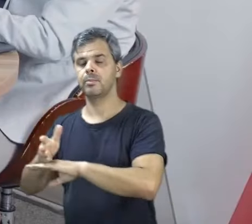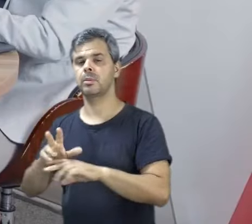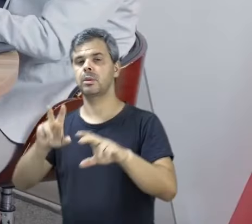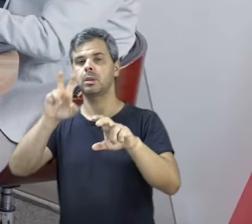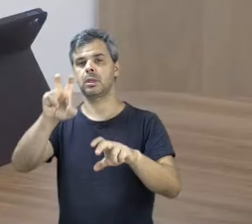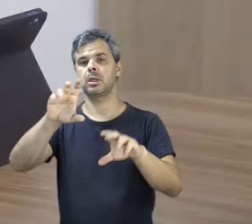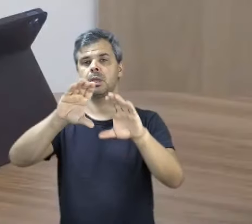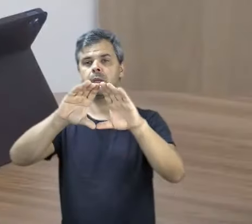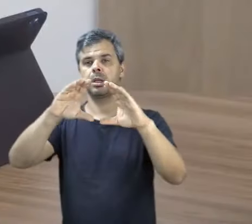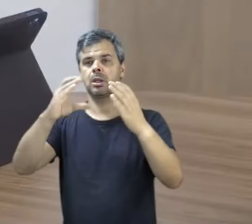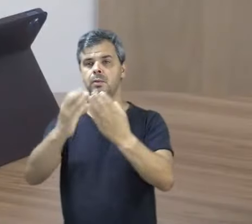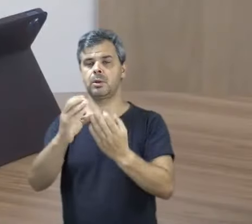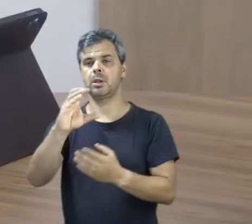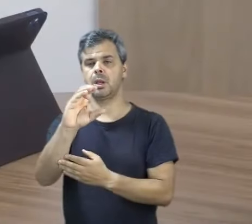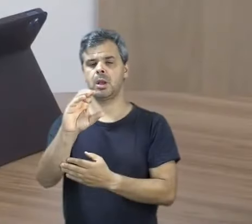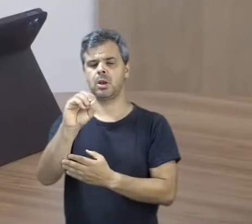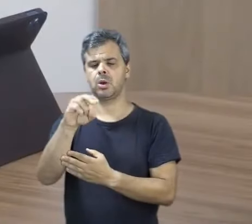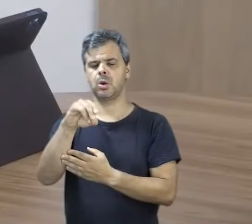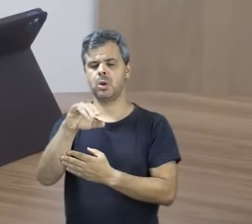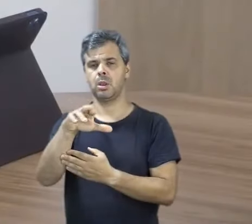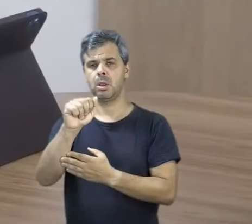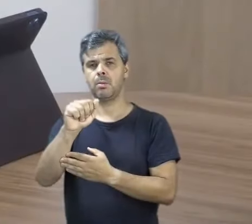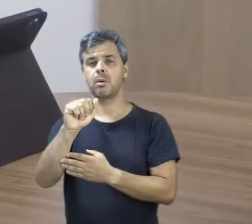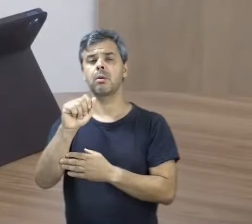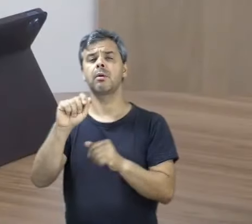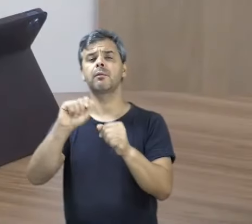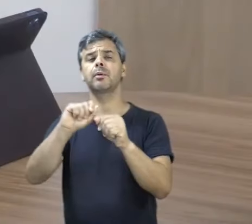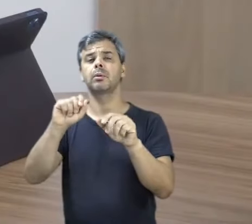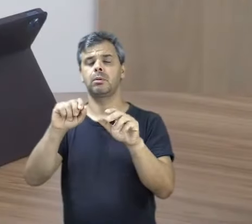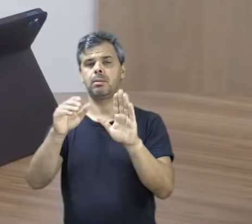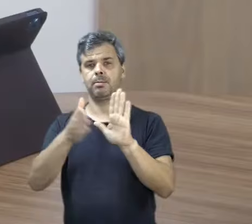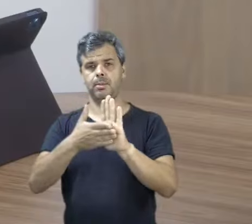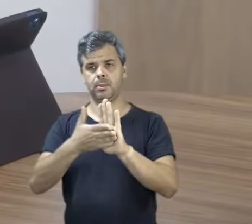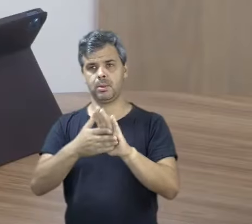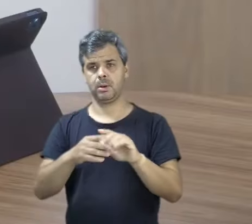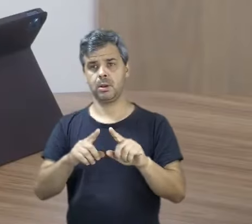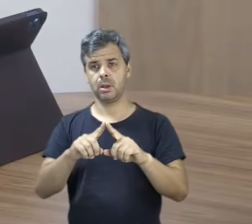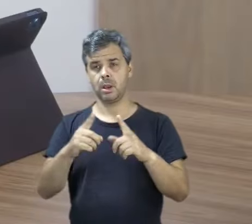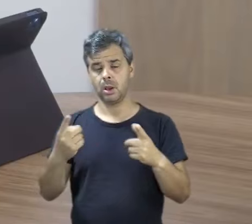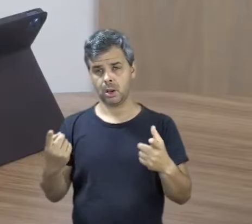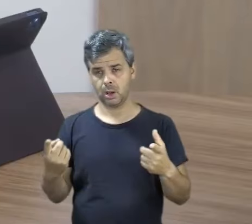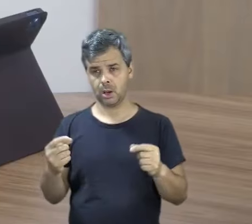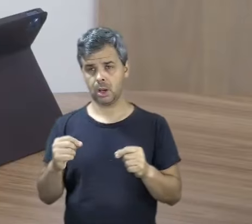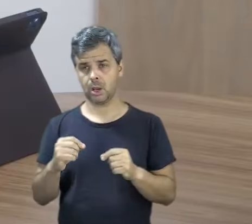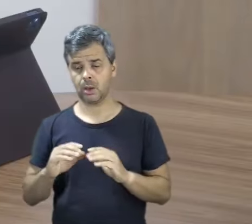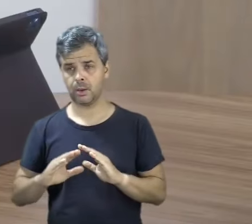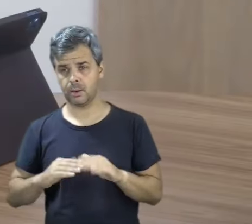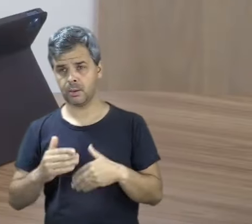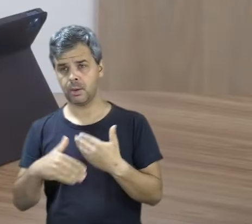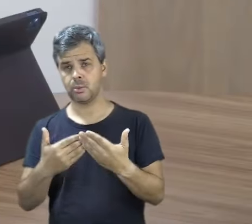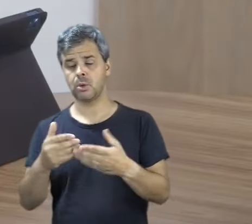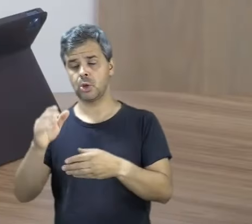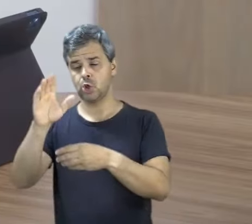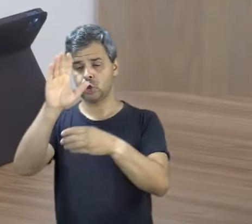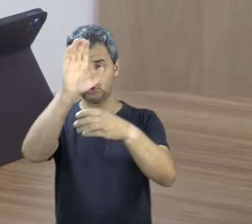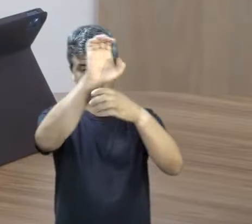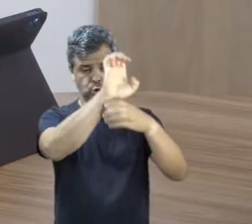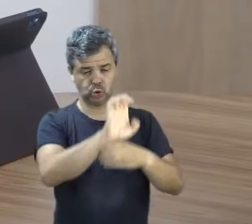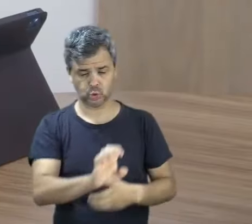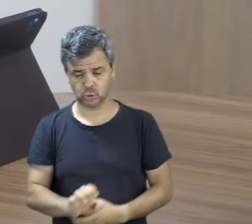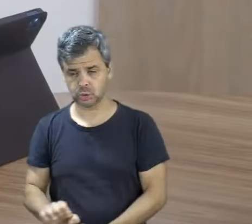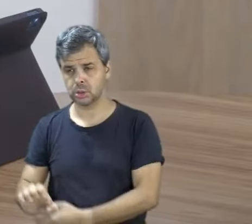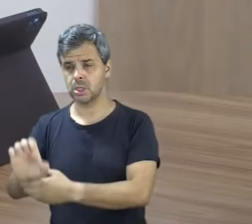da CONAPI. O que será feito com as propostas, né? Primeiro a gente passa por um processo nos estados, Sim. onde